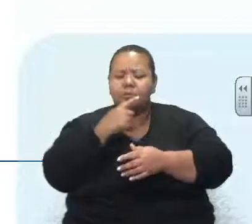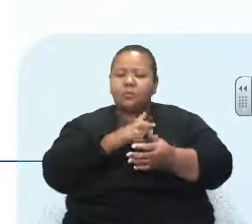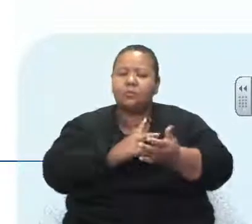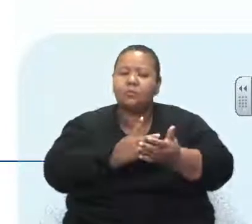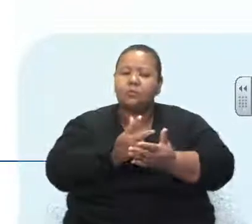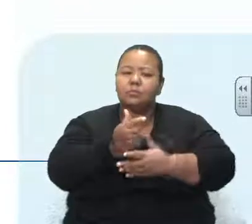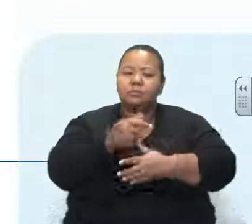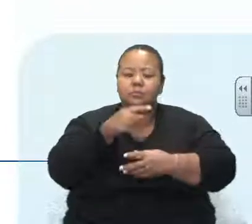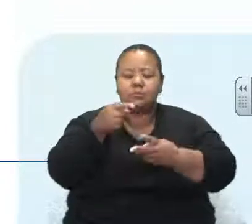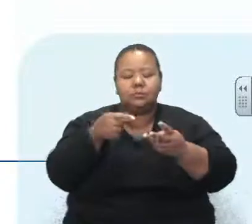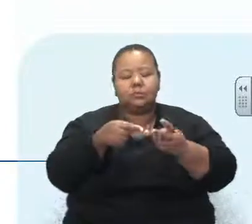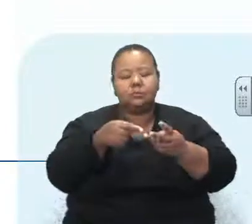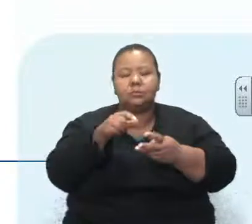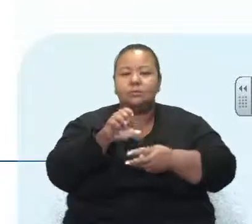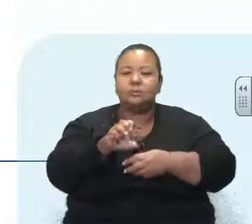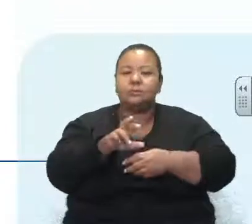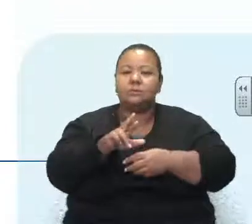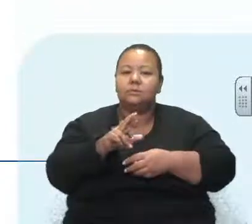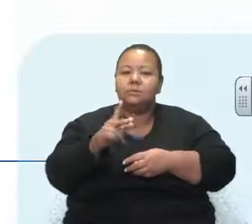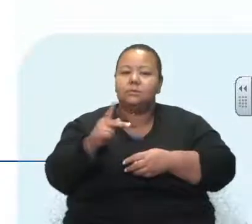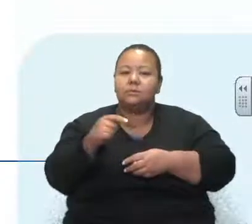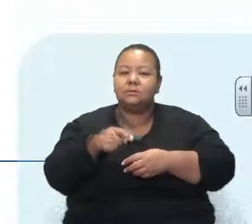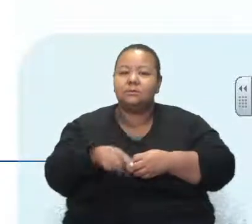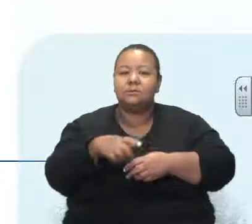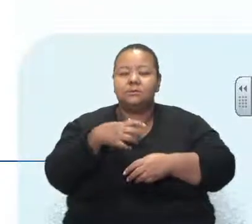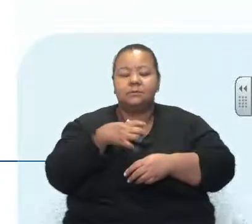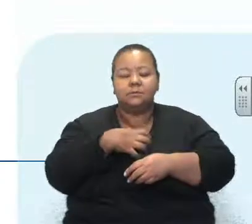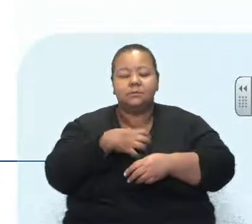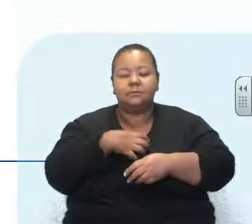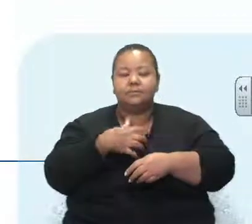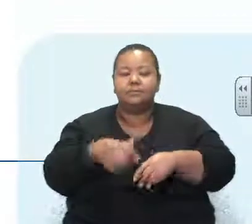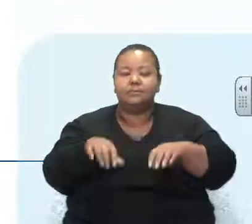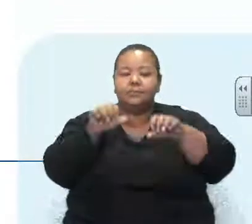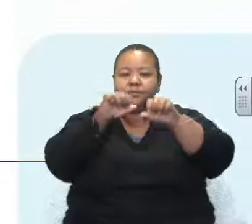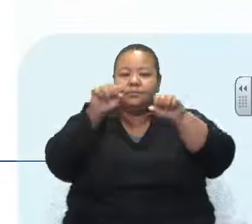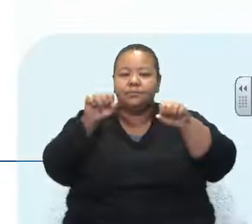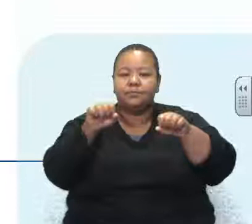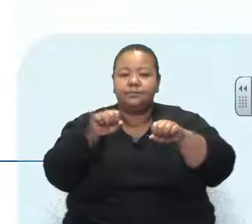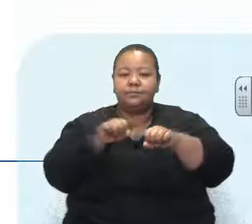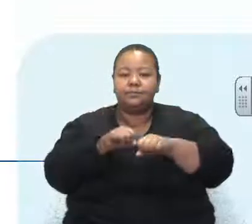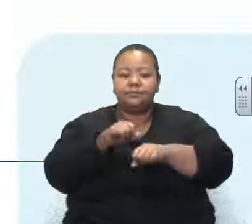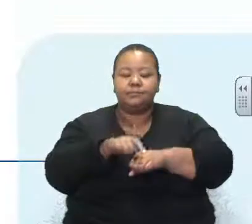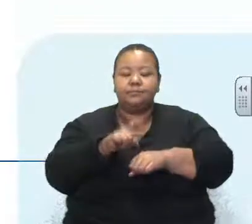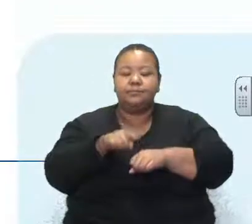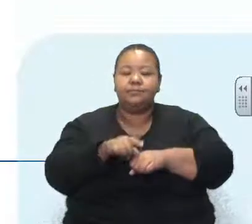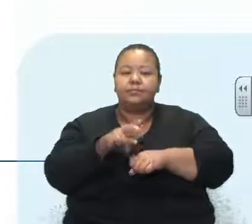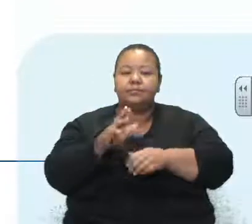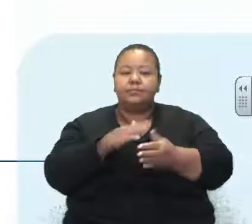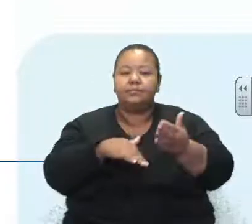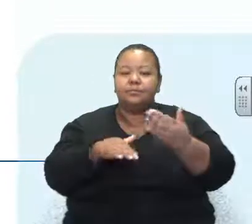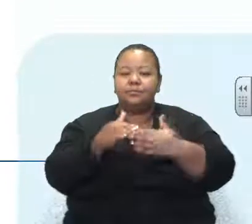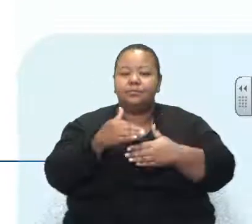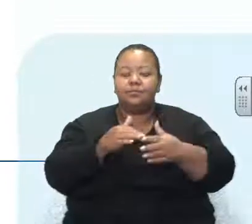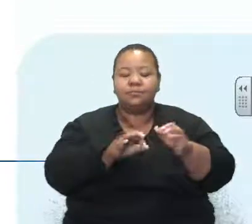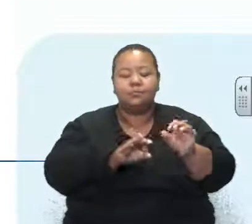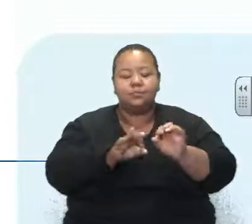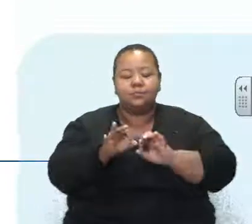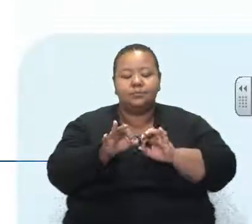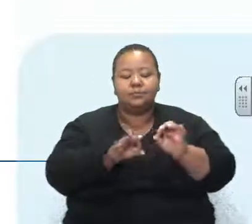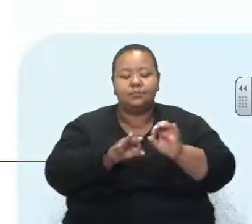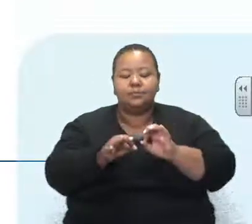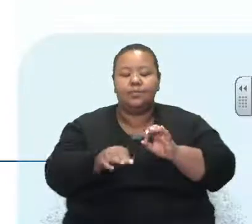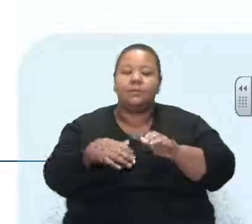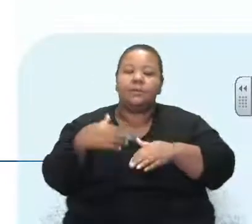Meu ERP, meu Sistema Integrado de Gestão Empresarial, que vai trabalhar todo o planejamento e gerenciamento dos